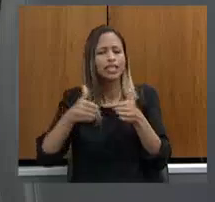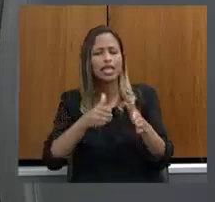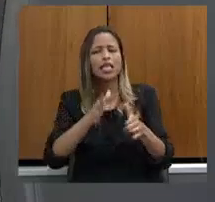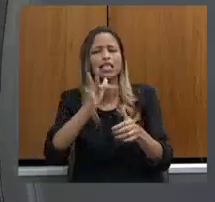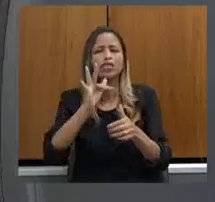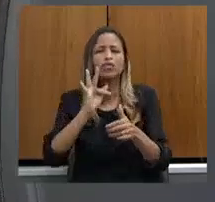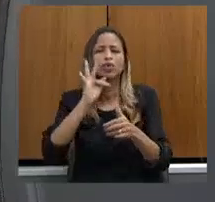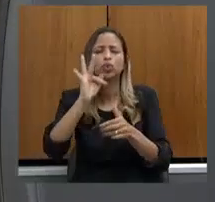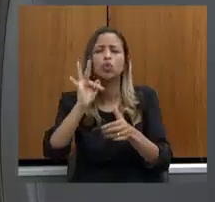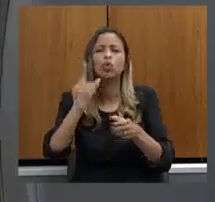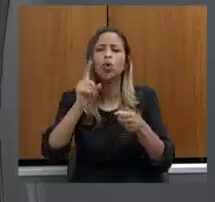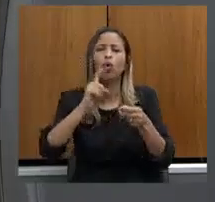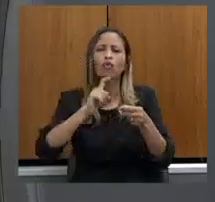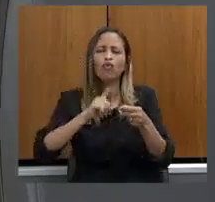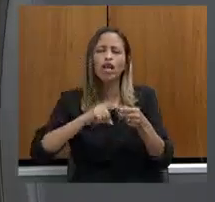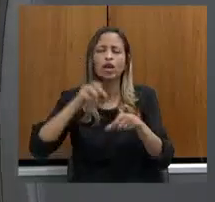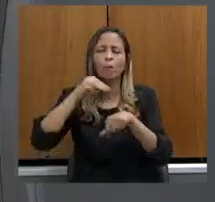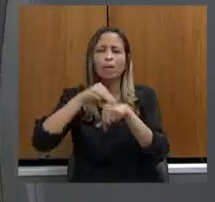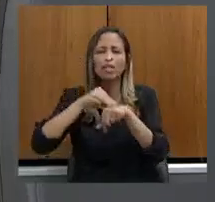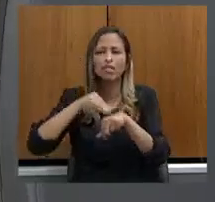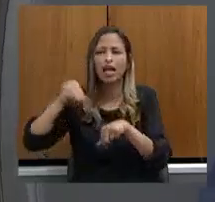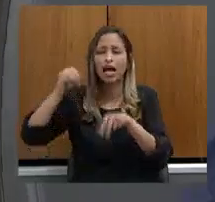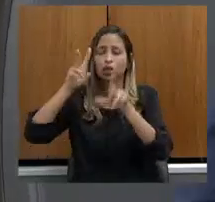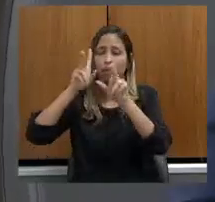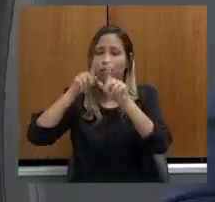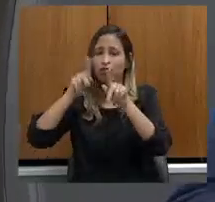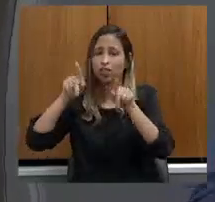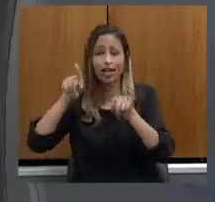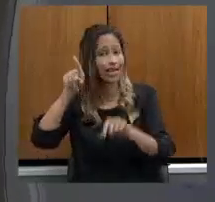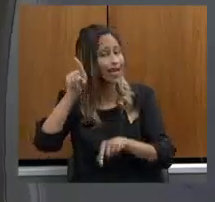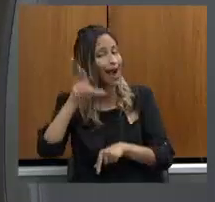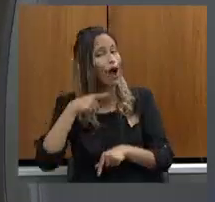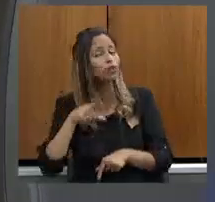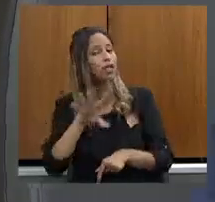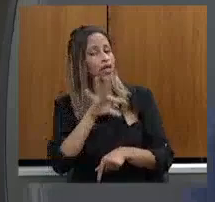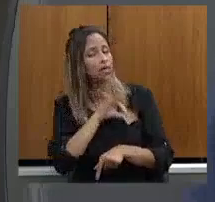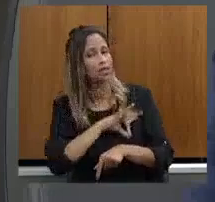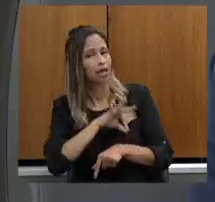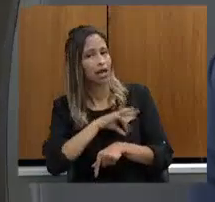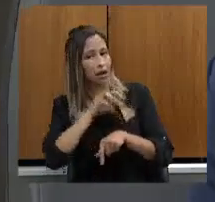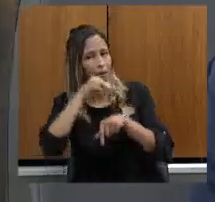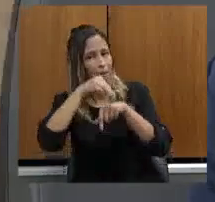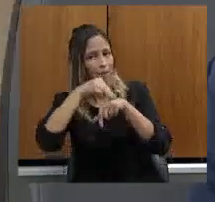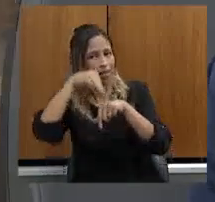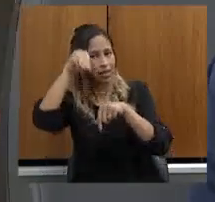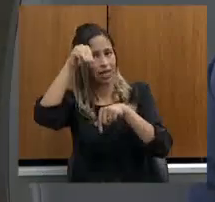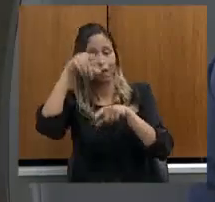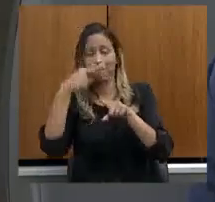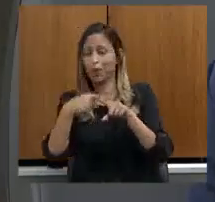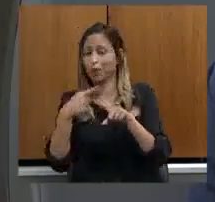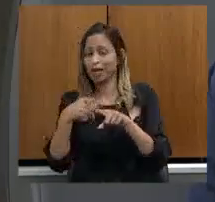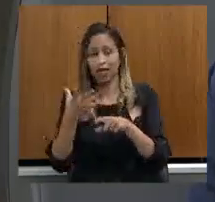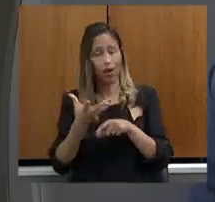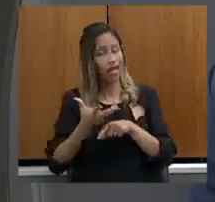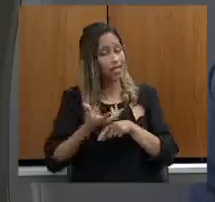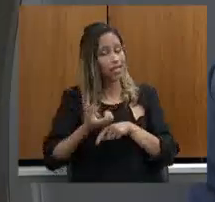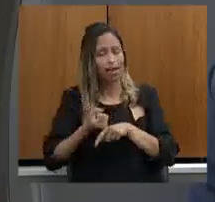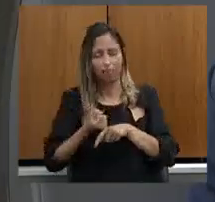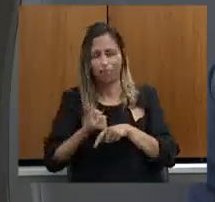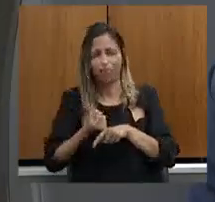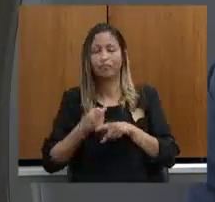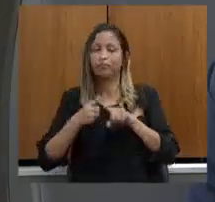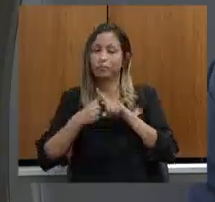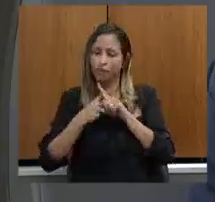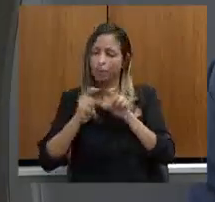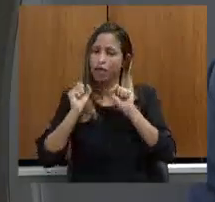convênio né de Mestrado para o professor que não vai receber pelo mestrado né porque a carreira como está não recebe pelo mestrado mas vai